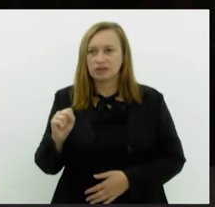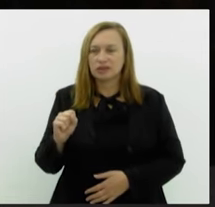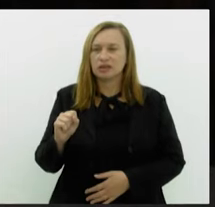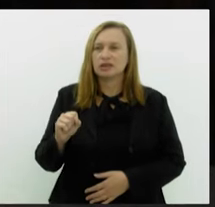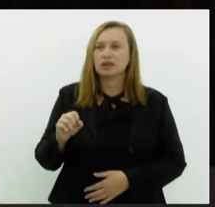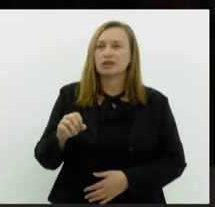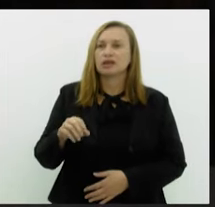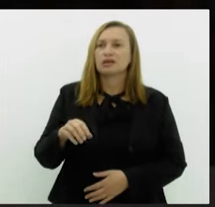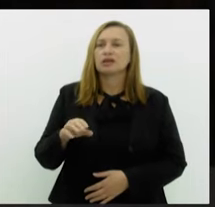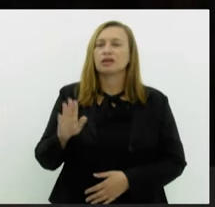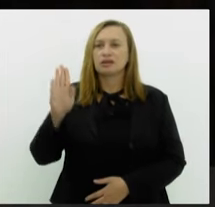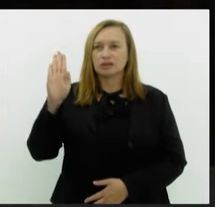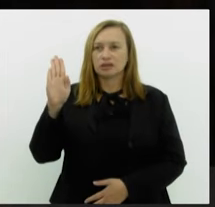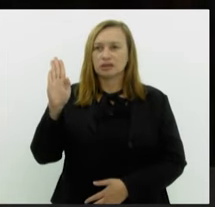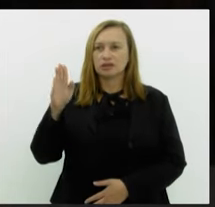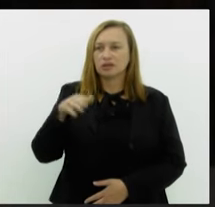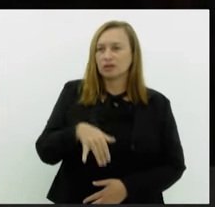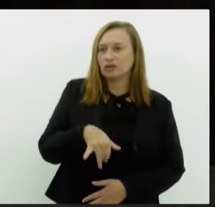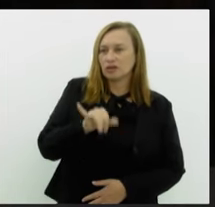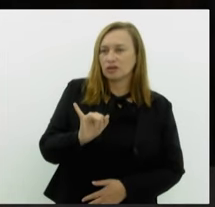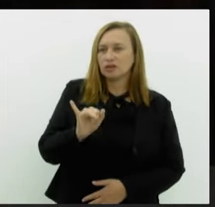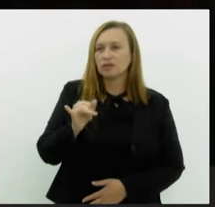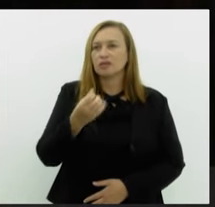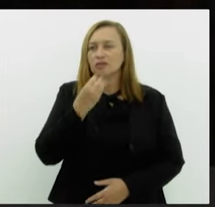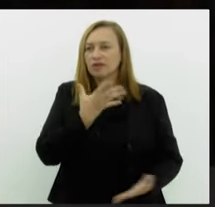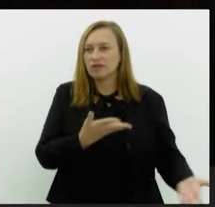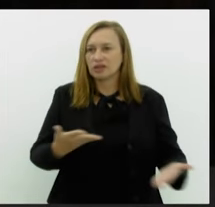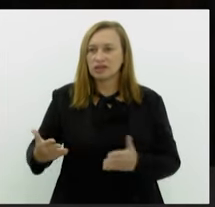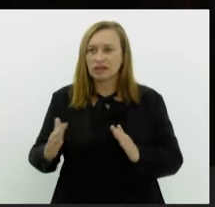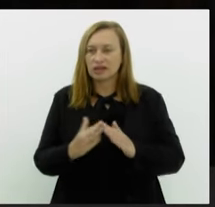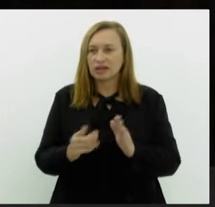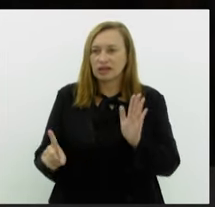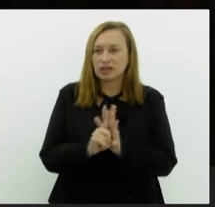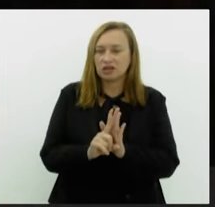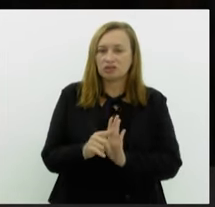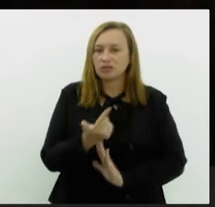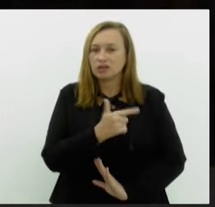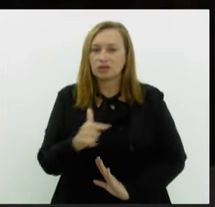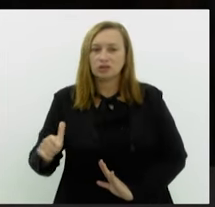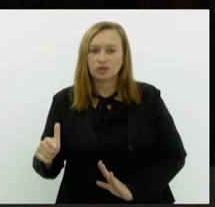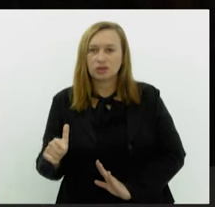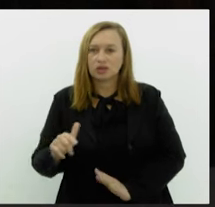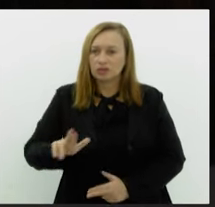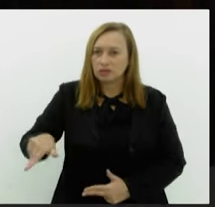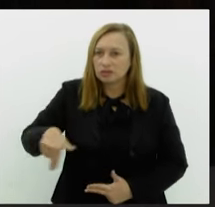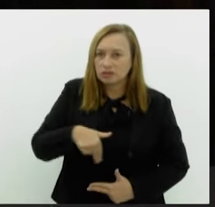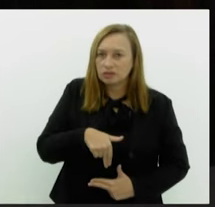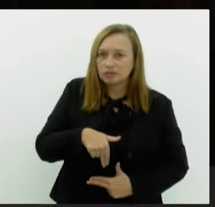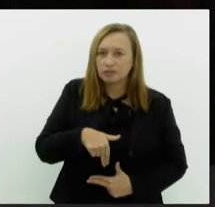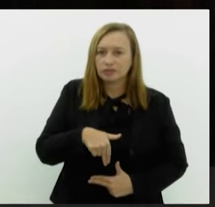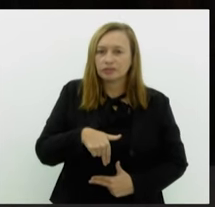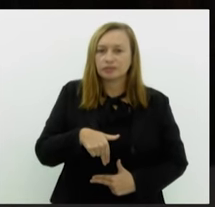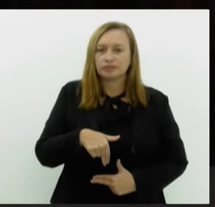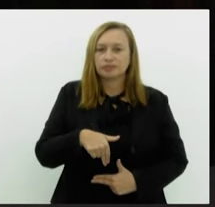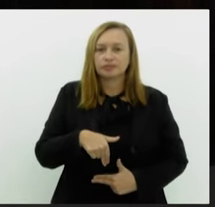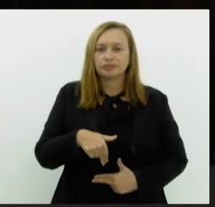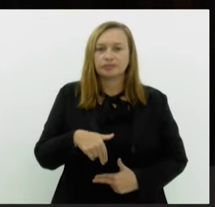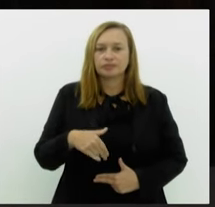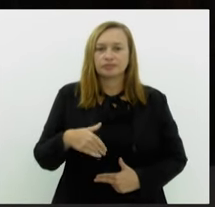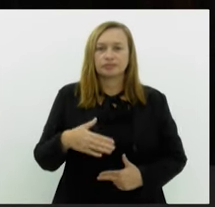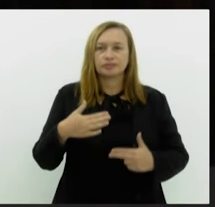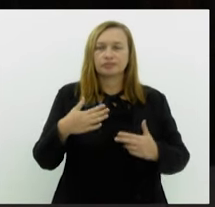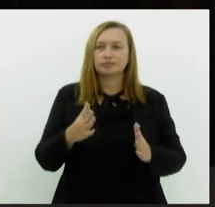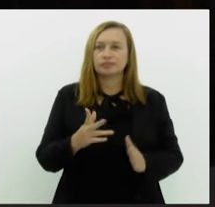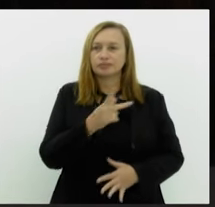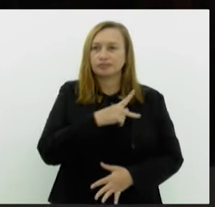Iguaçu, seja bem-vindo aqui nessa Casa de Leis. Não havendo mais oradores inscritos, a presidência